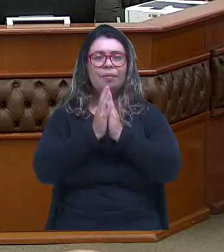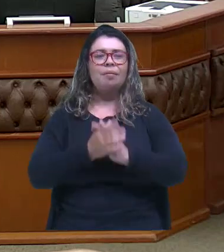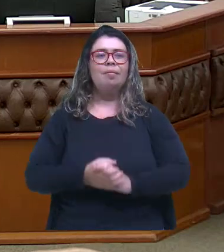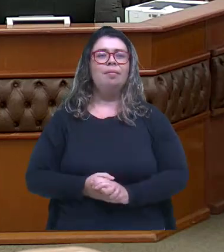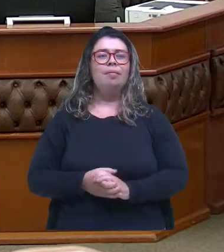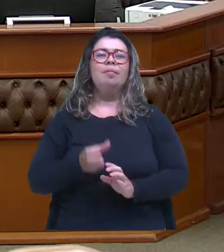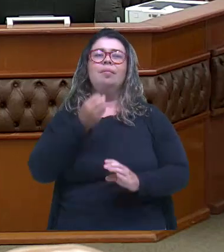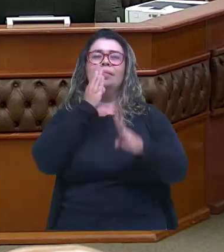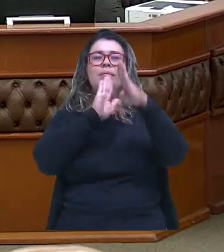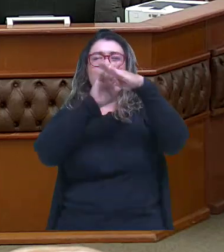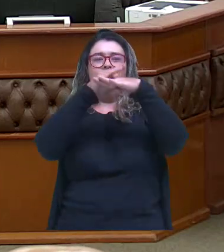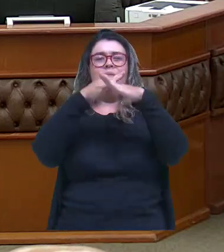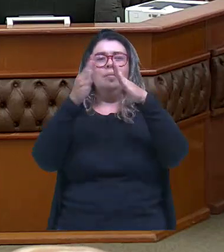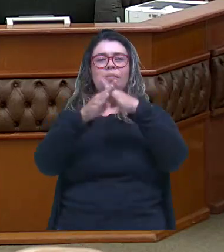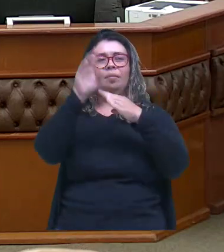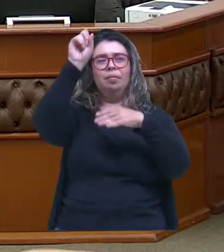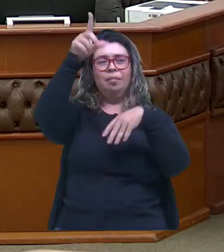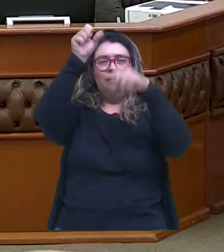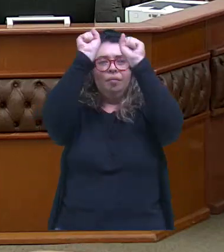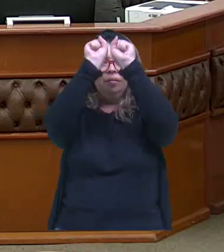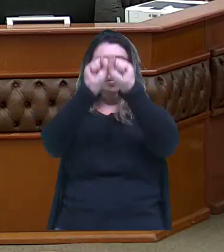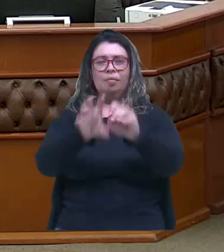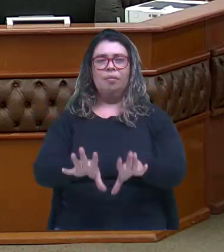boa noite a todos. Deus abençoe.